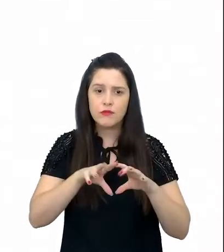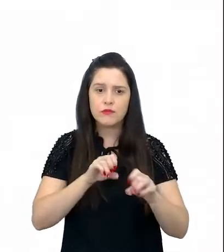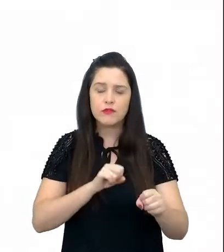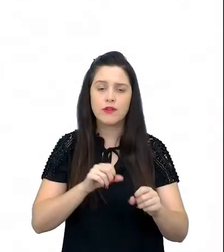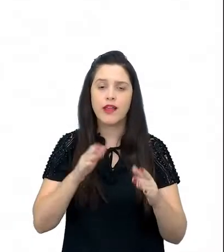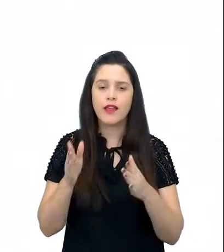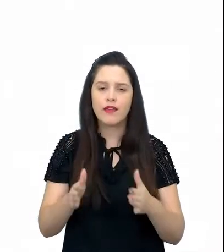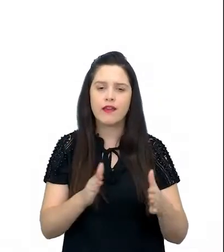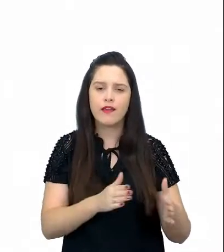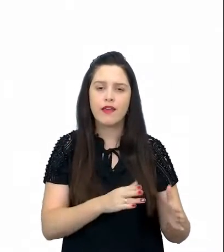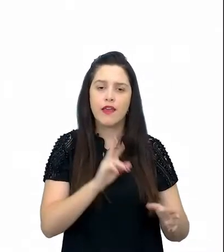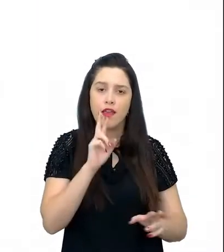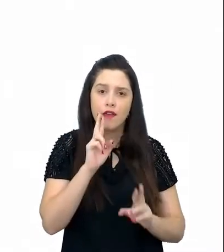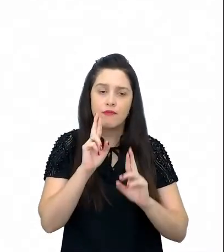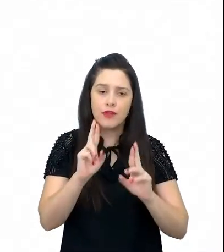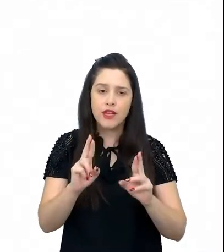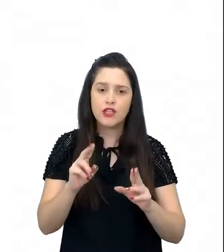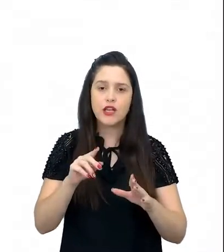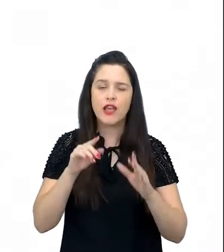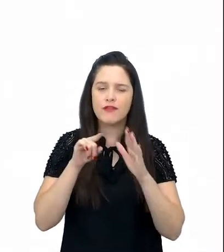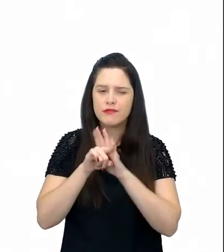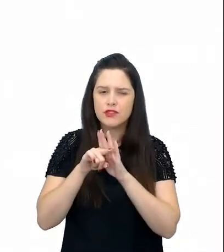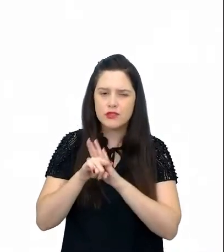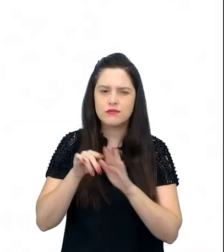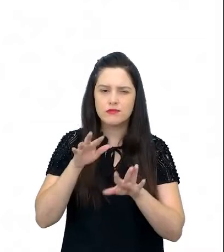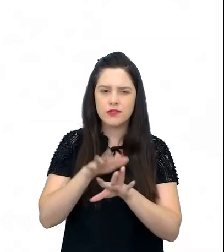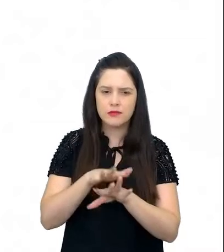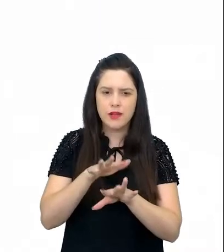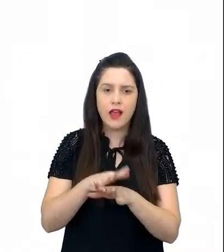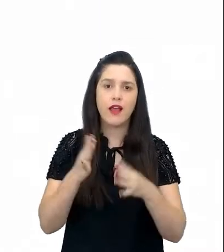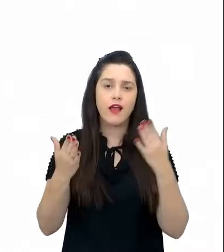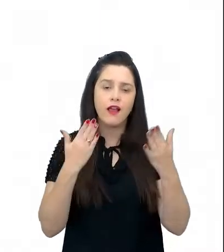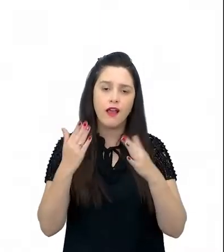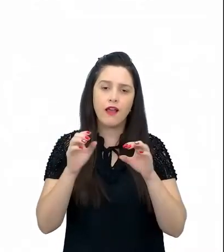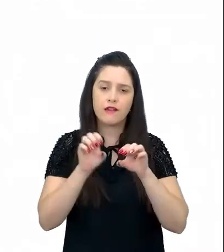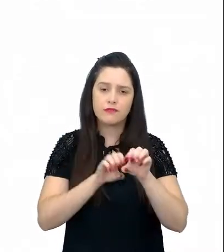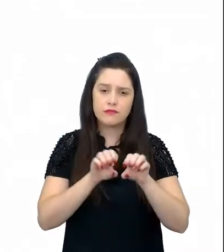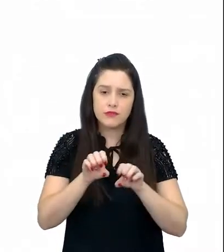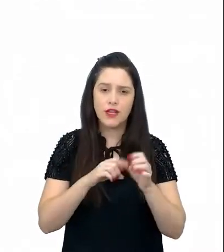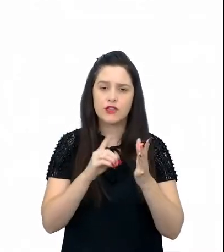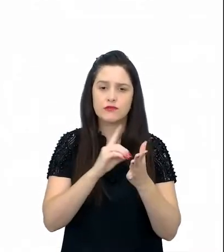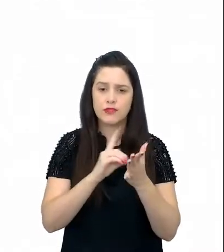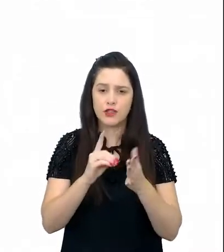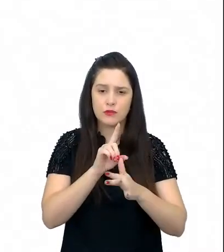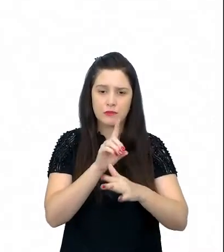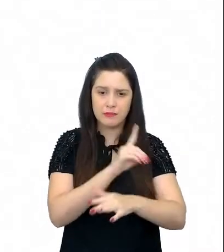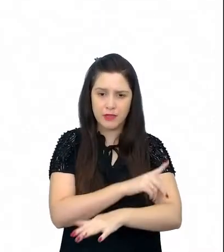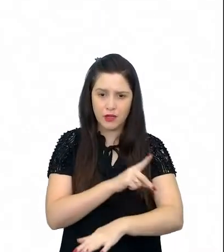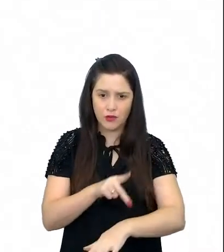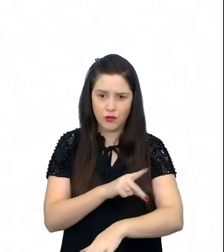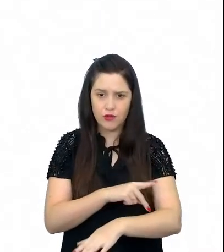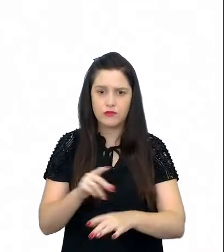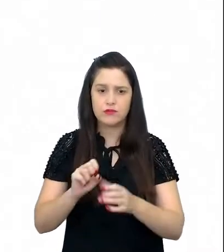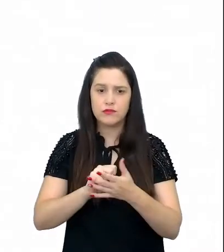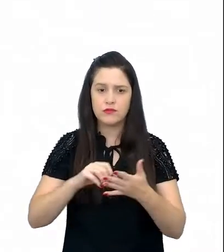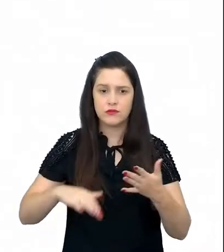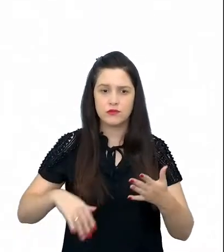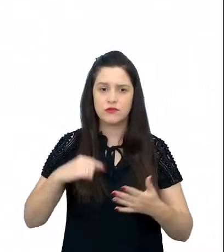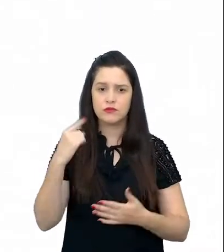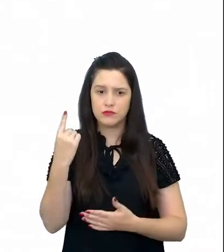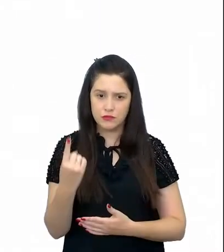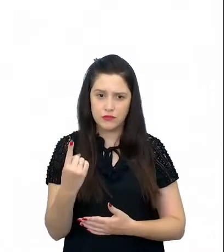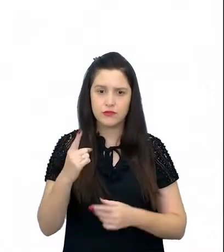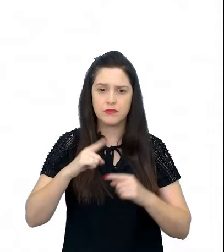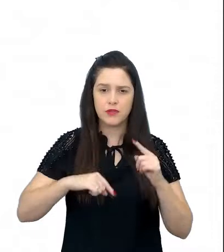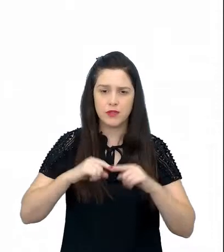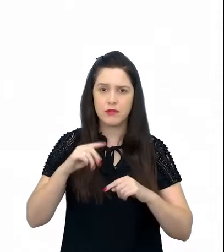etapa referente à investigação matemática, analisar a estrutura didática pedagógica da situação de aprendizagem 2, volume 1 do material